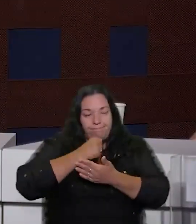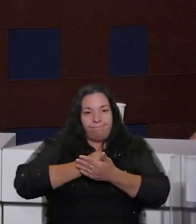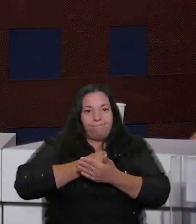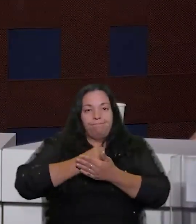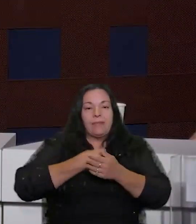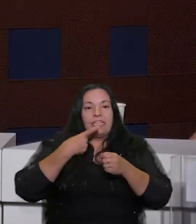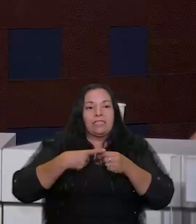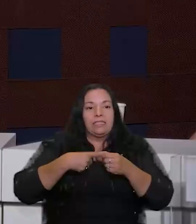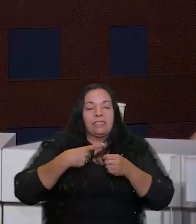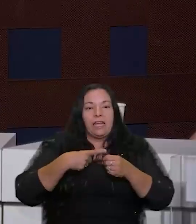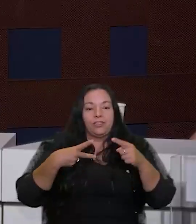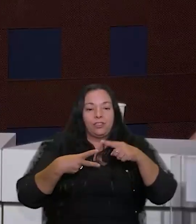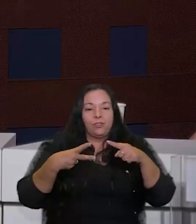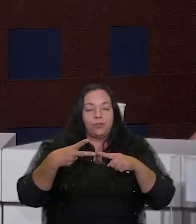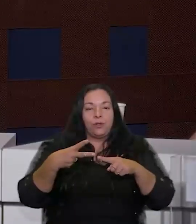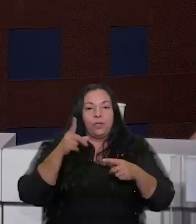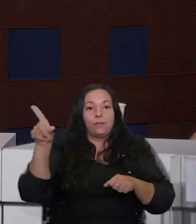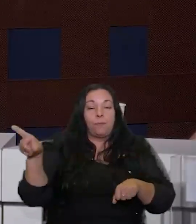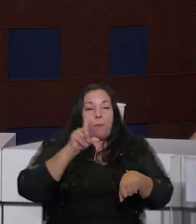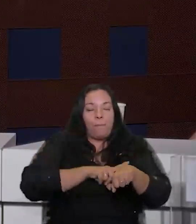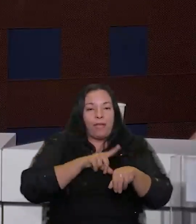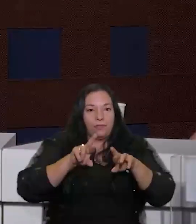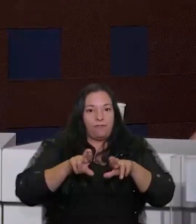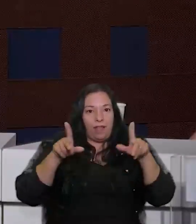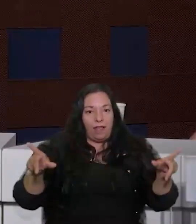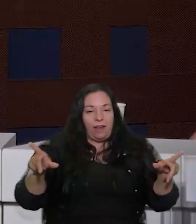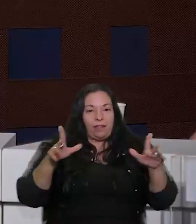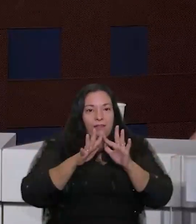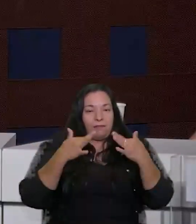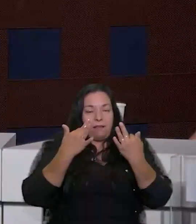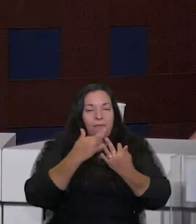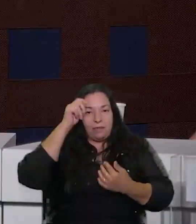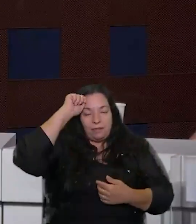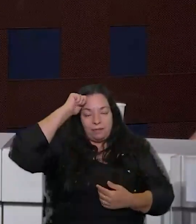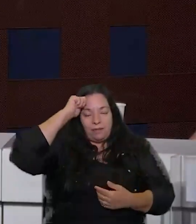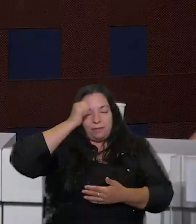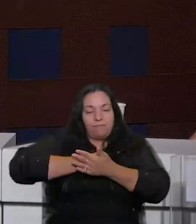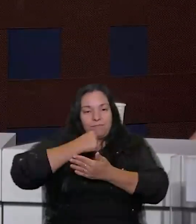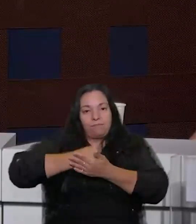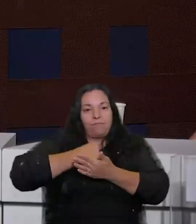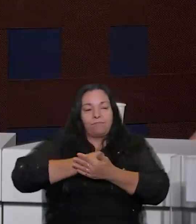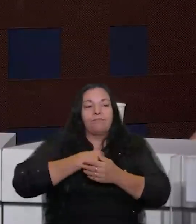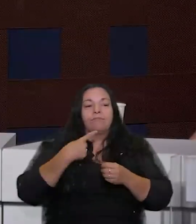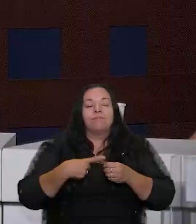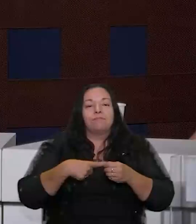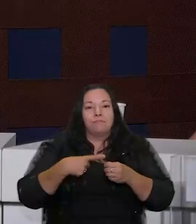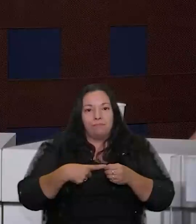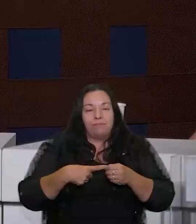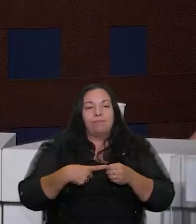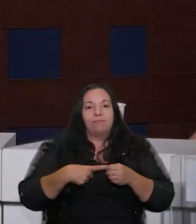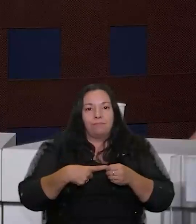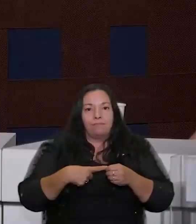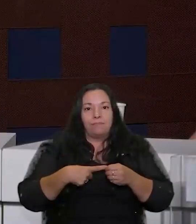cidade acontecendo em 2 momentos diferentes. Então, essas famílias negras, elas construíram, sim, a nossa cidade. E me pareceu que eram, de fato,